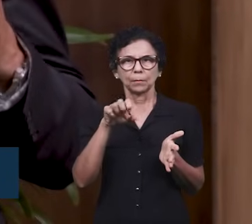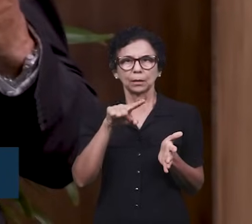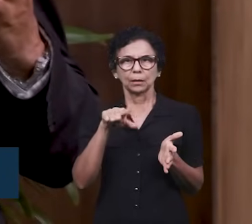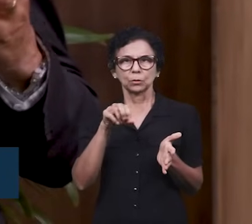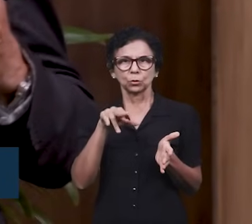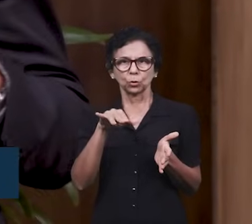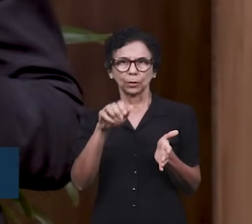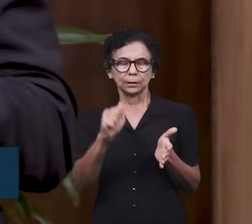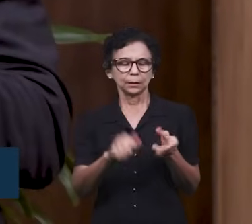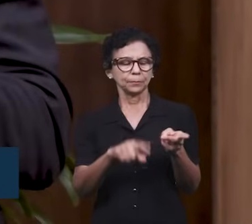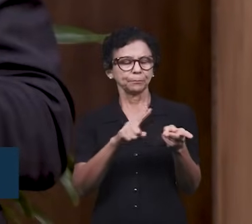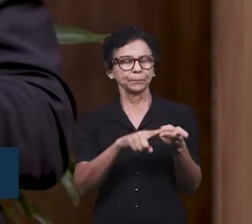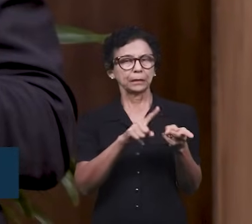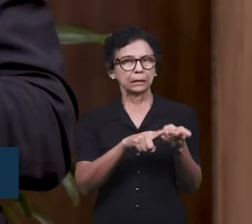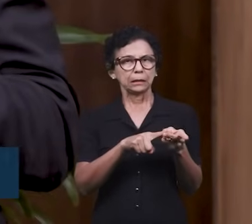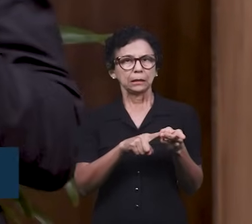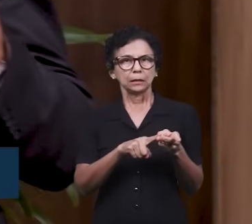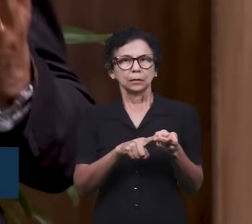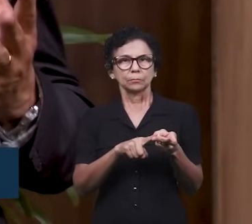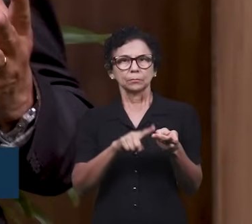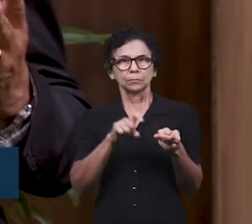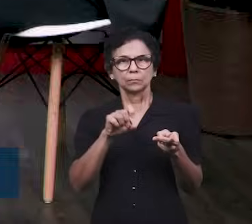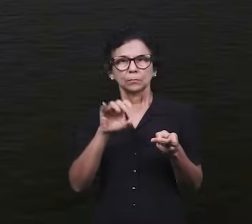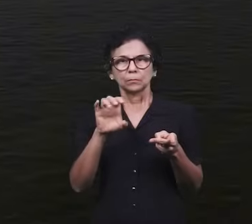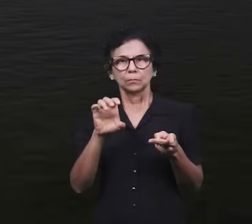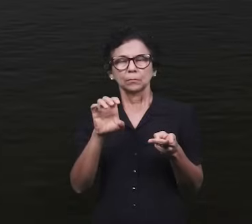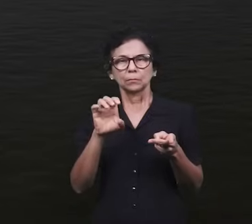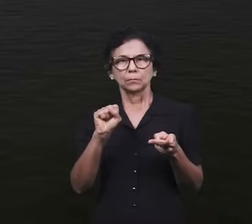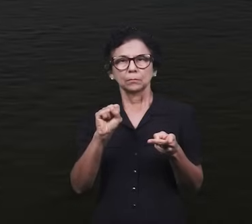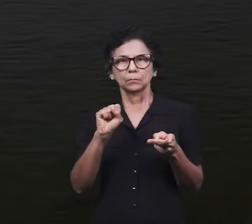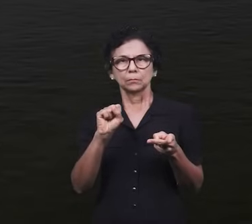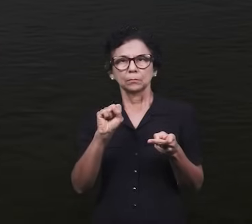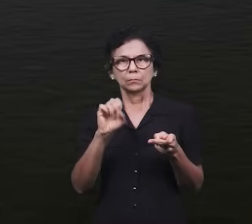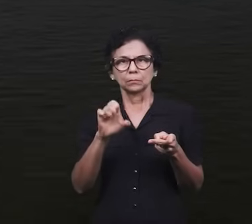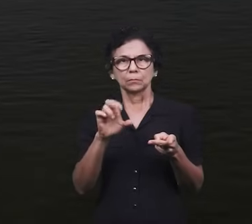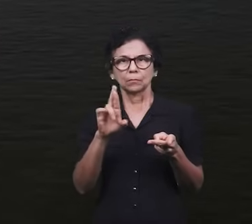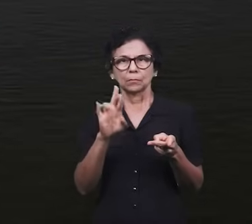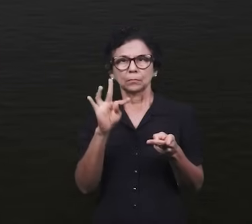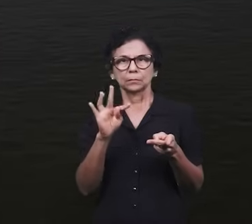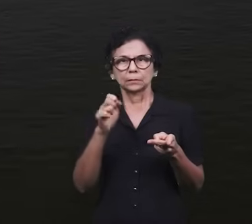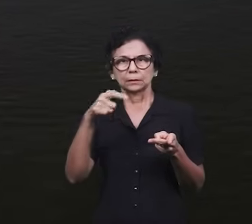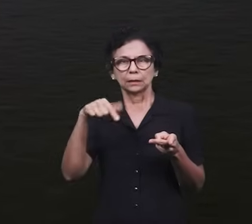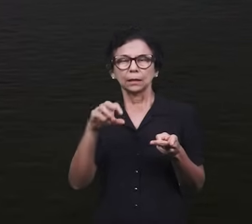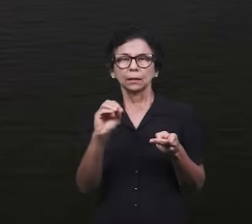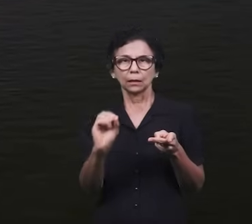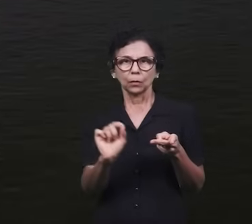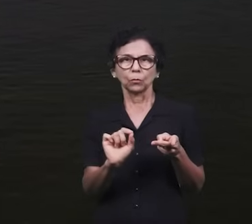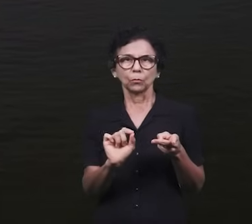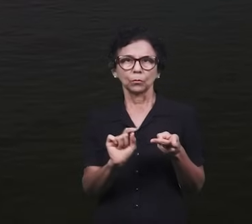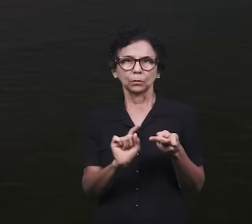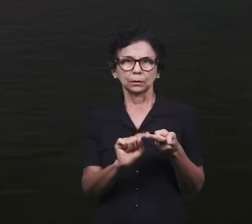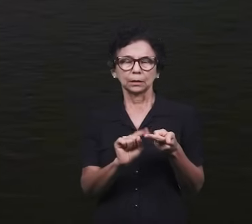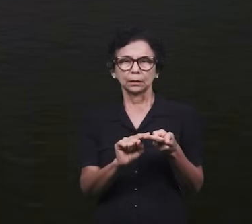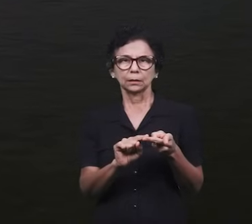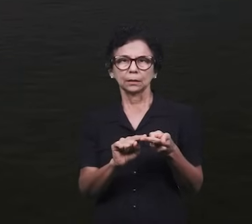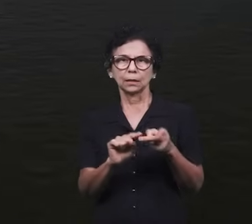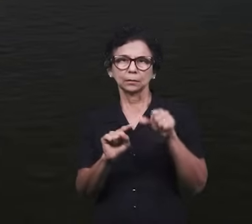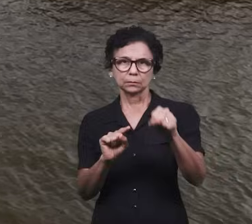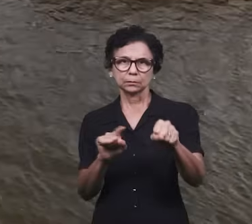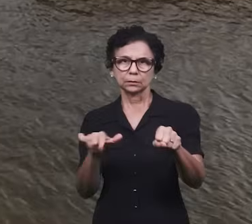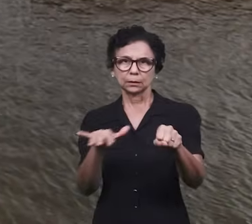respondendo algumas perguntas que coisa boa. Que chegaram, até porque a última missão realizada, a 11ª